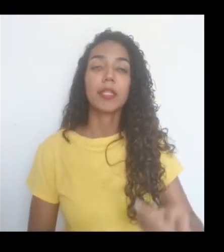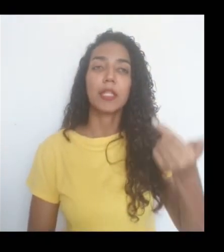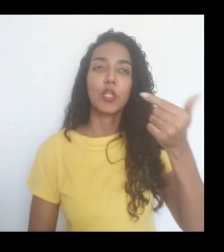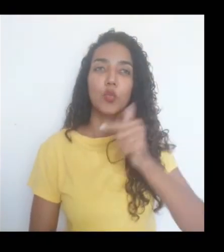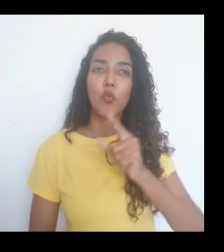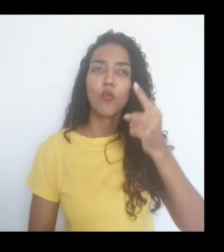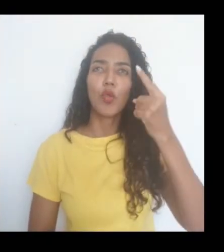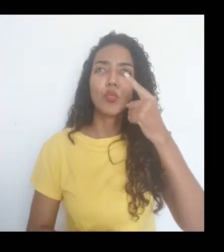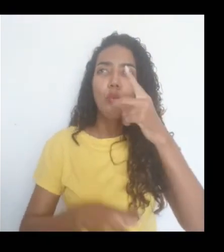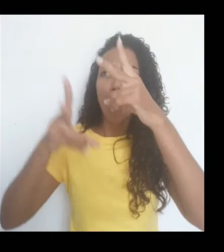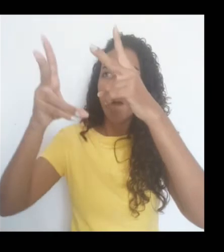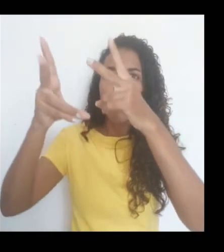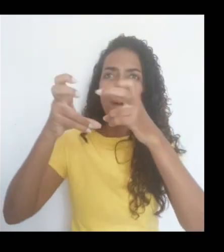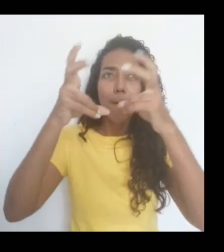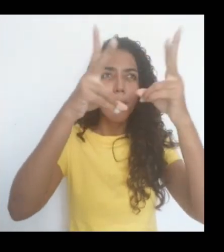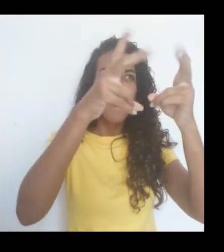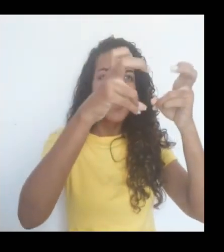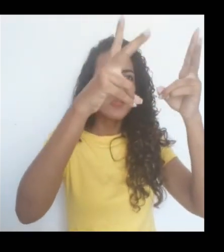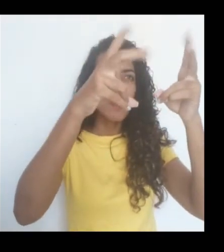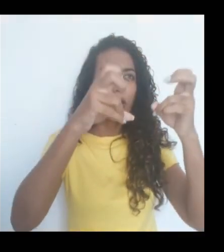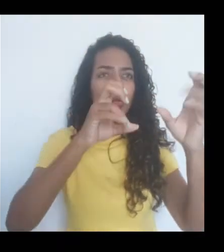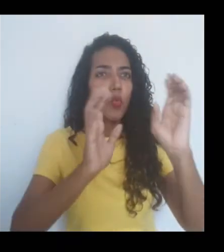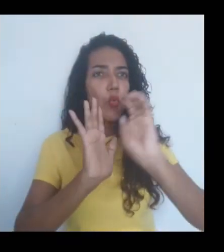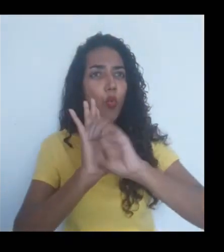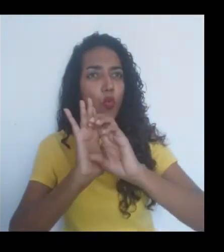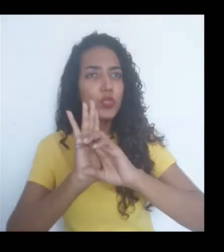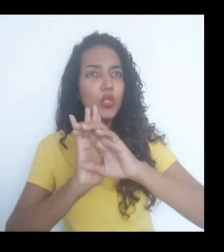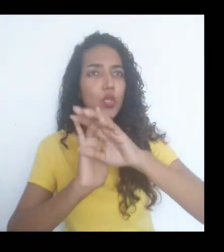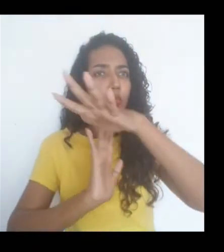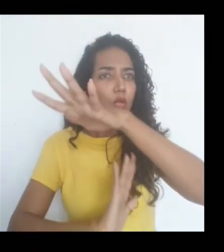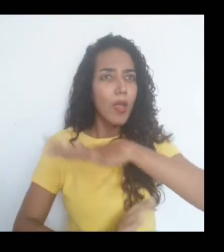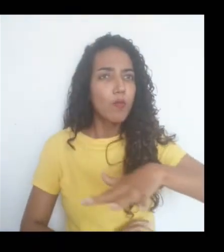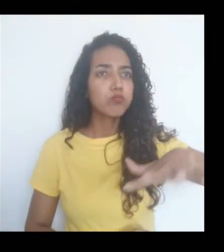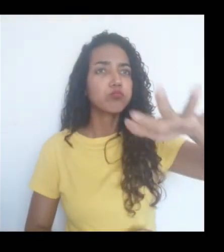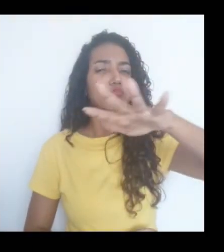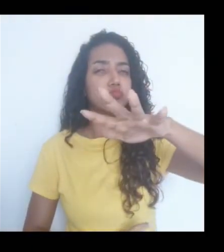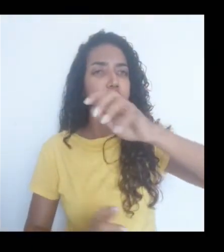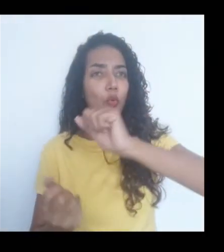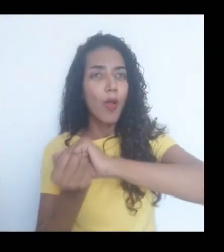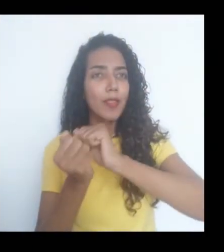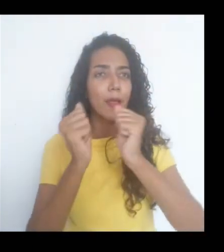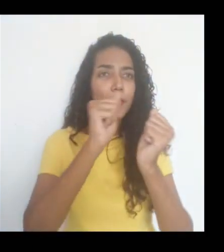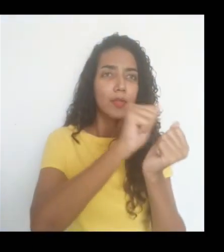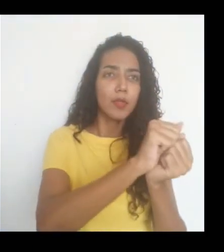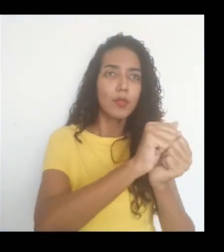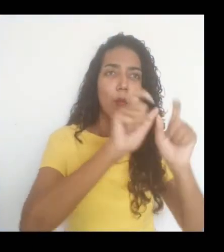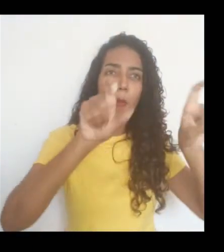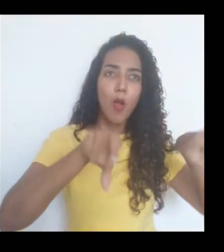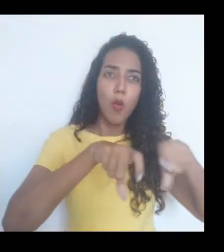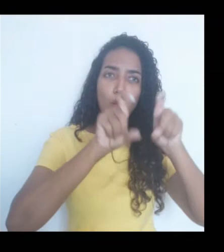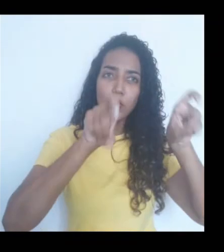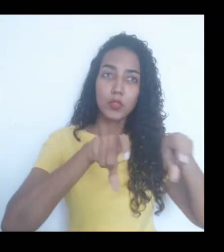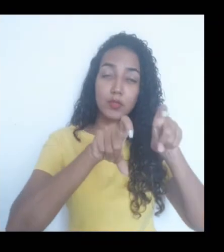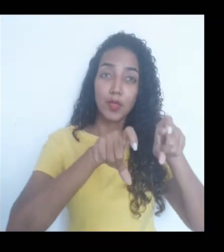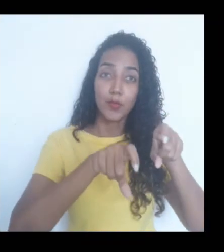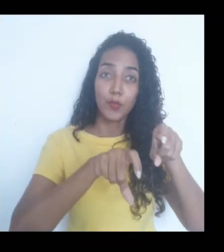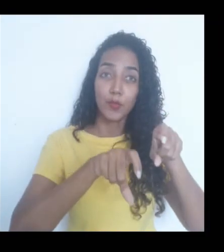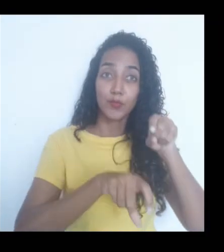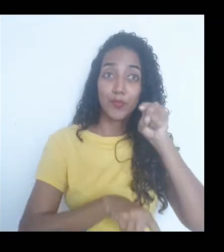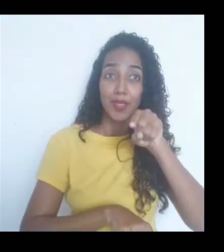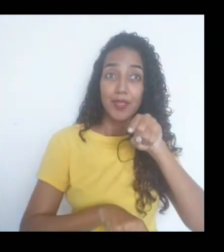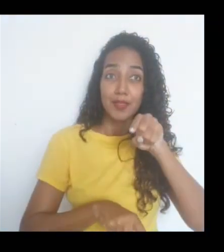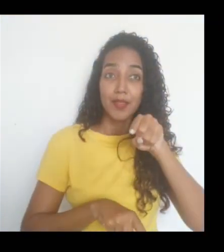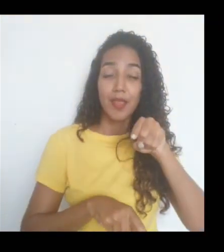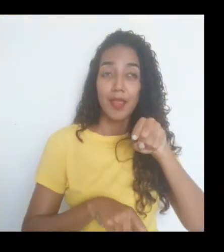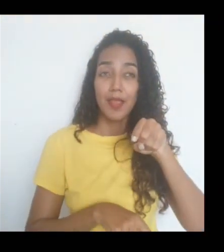conceitos computacionais, que nesse meu caso é um objeto. Esse processo de abstração, o que é chave nele é isso aqui,